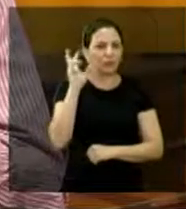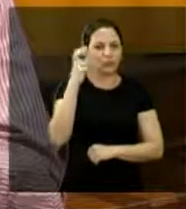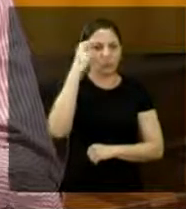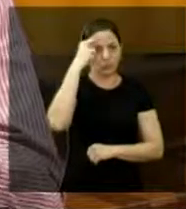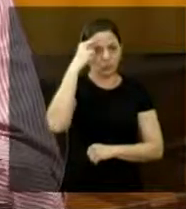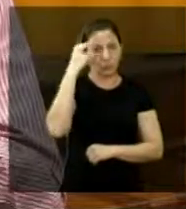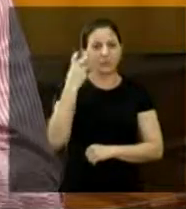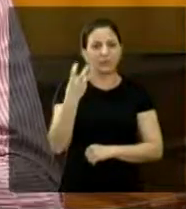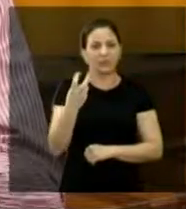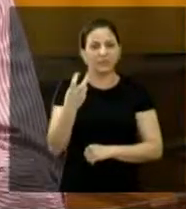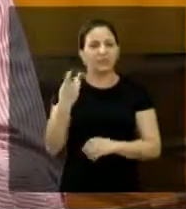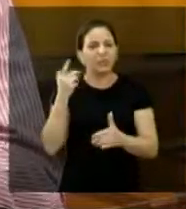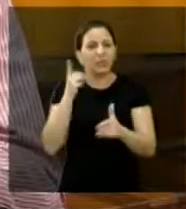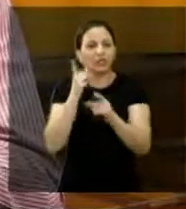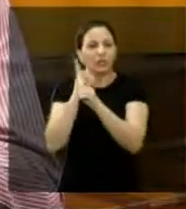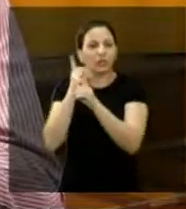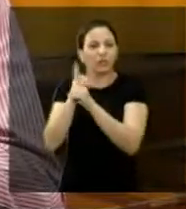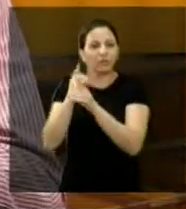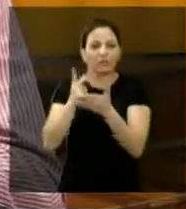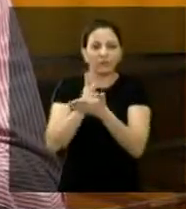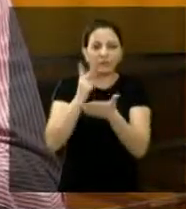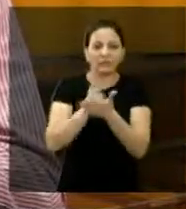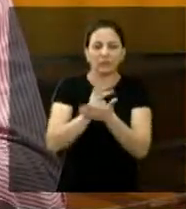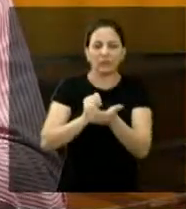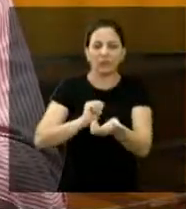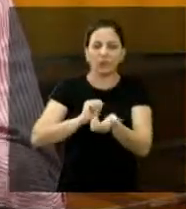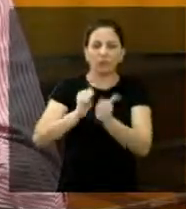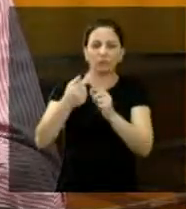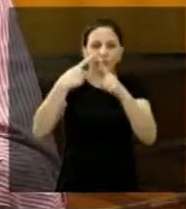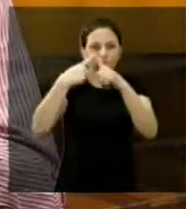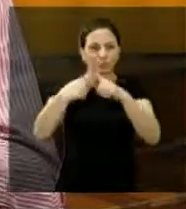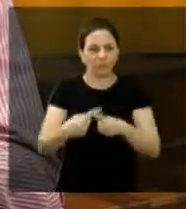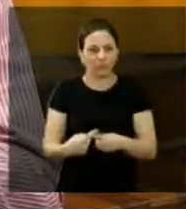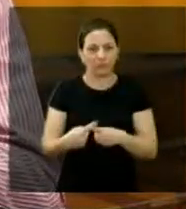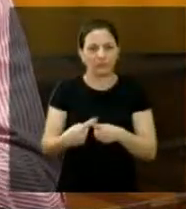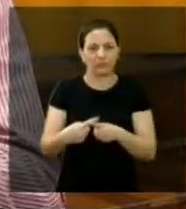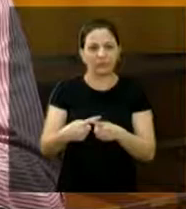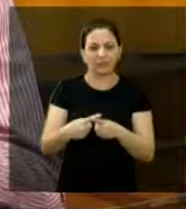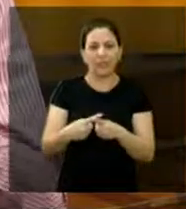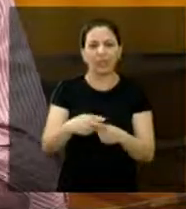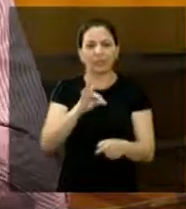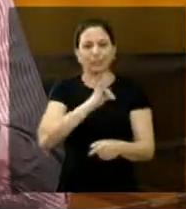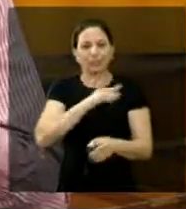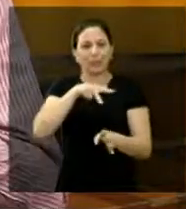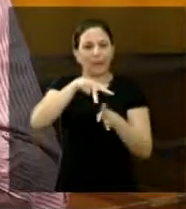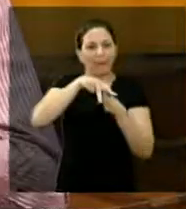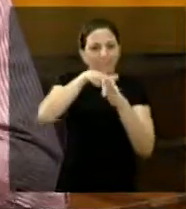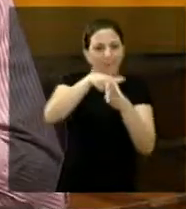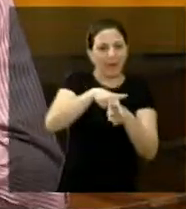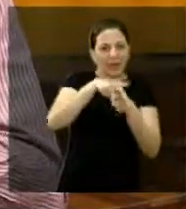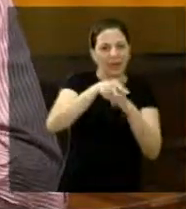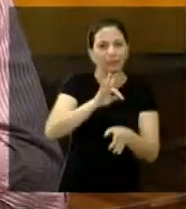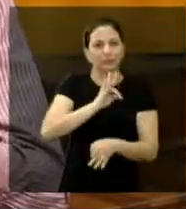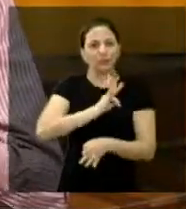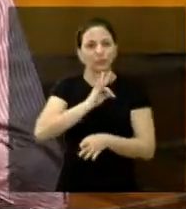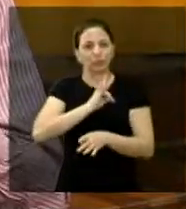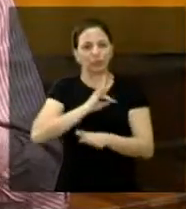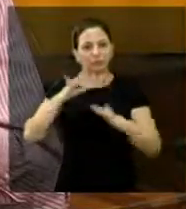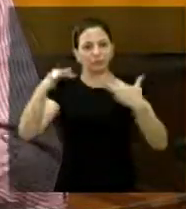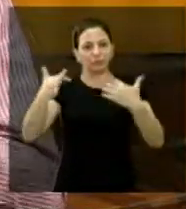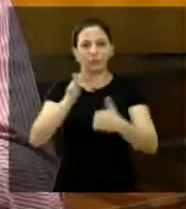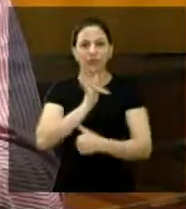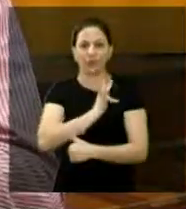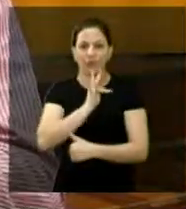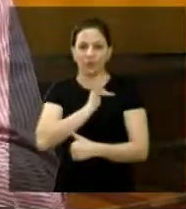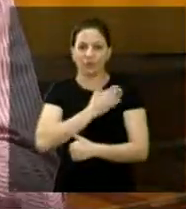jogos amistosos e jogos de campeonato entre Barretos e Ferroviária. E se estabeleceu, eu estabeleci uma amizade que eu